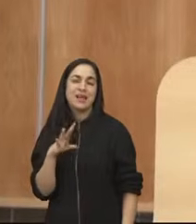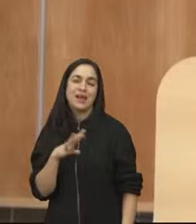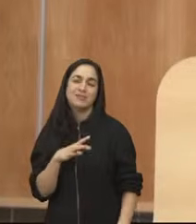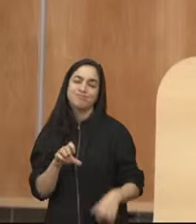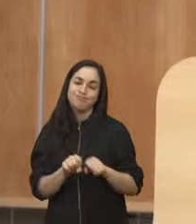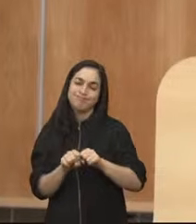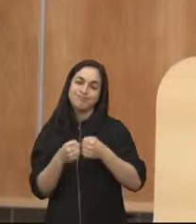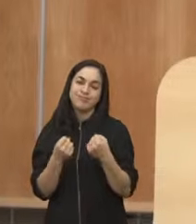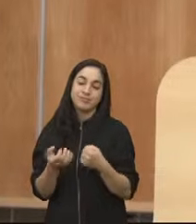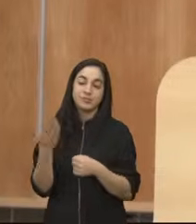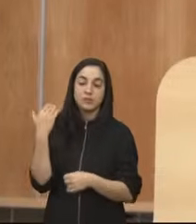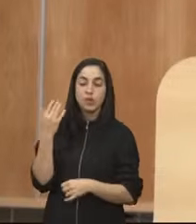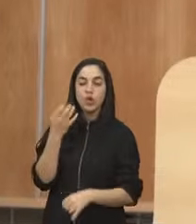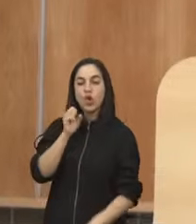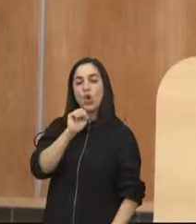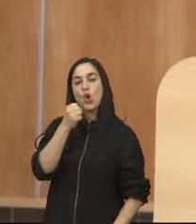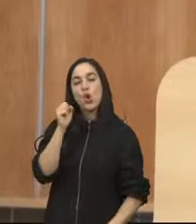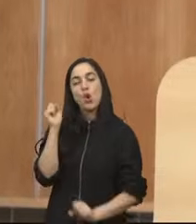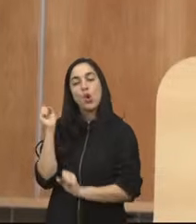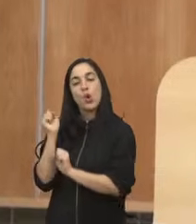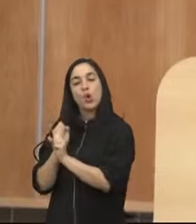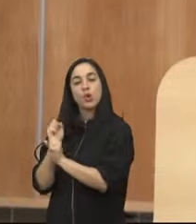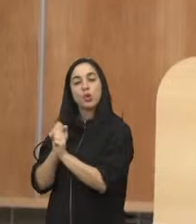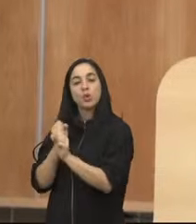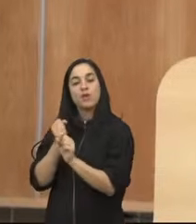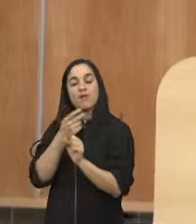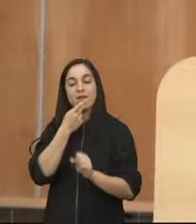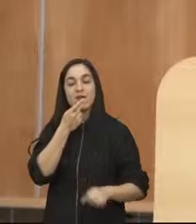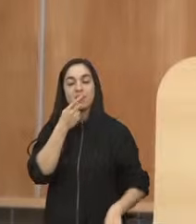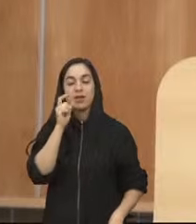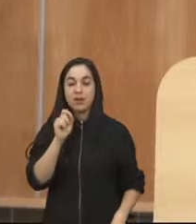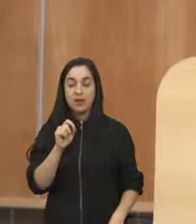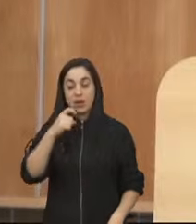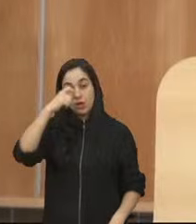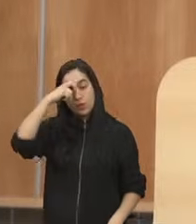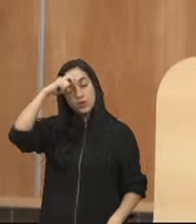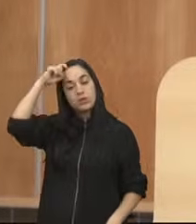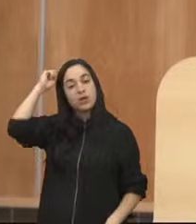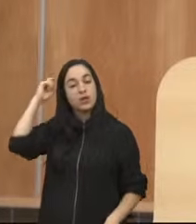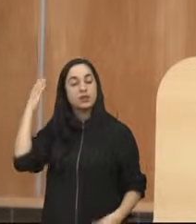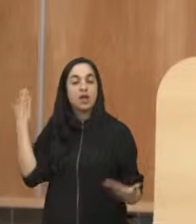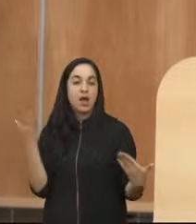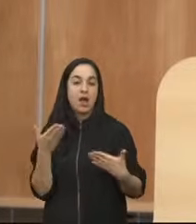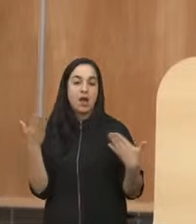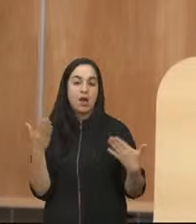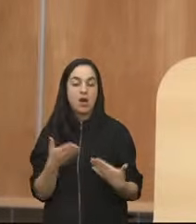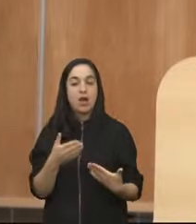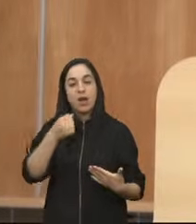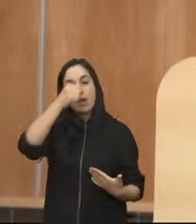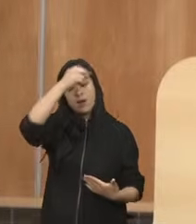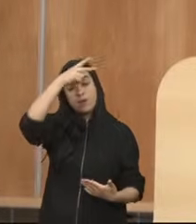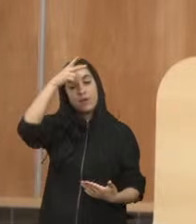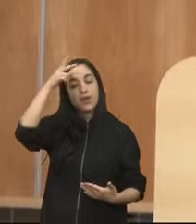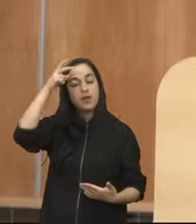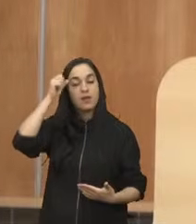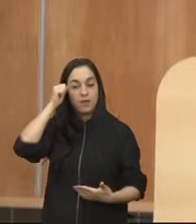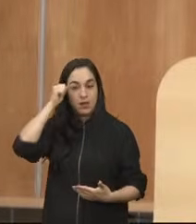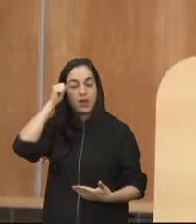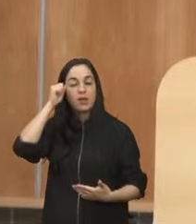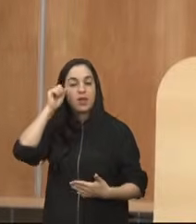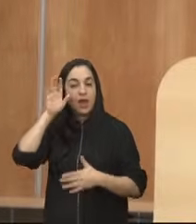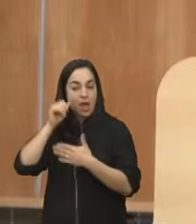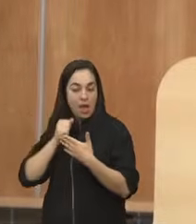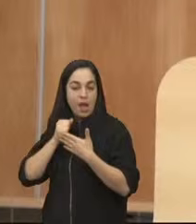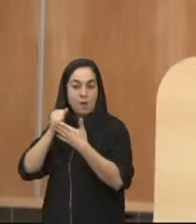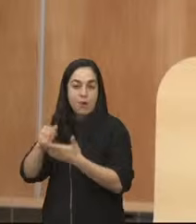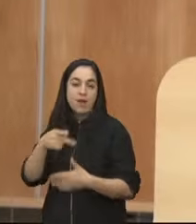dos últimos 8 anos, como ele bem fala aqui, olha, o Joex apoia o atual prefeito, que foi braço direito do prefeito anterior. Ele